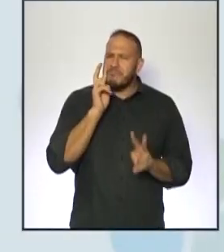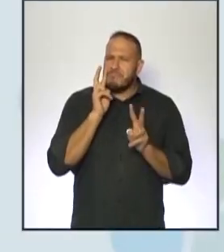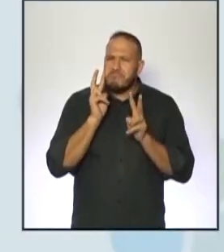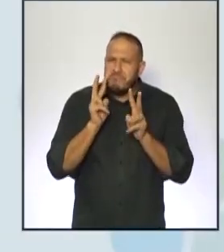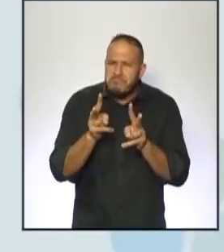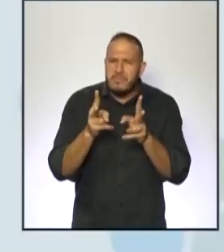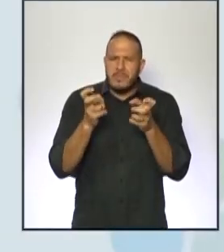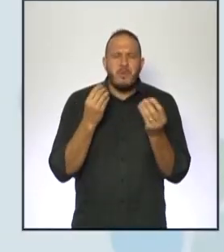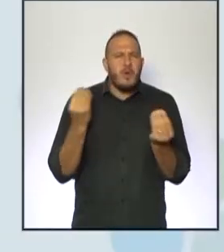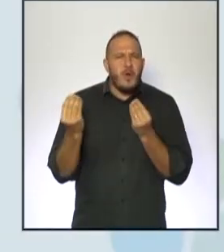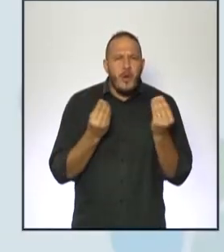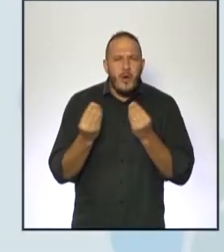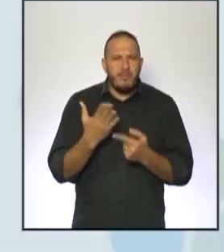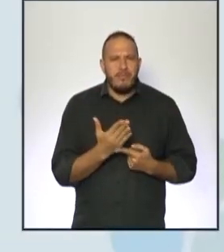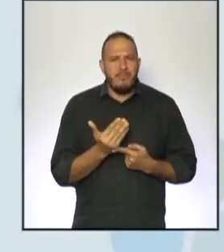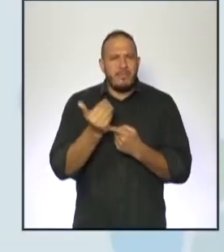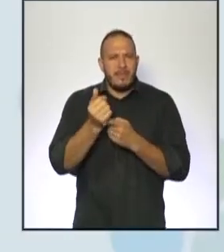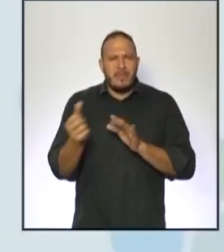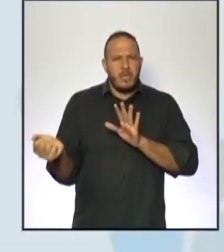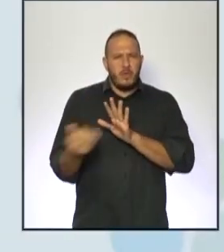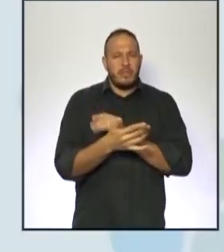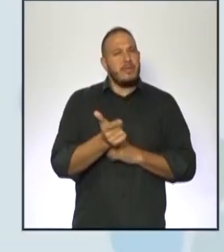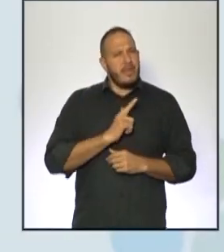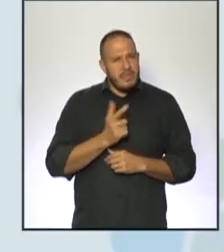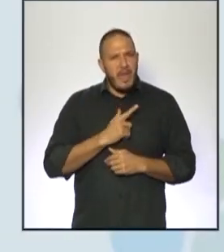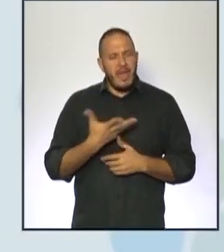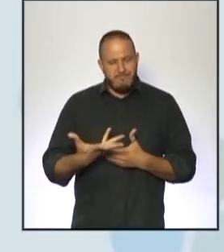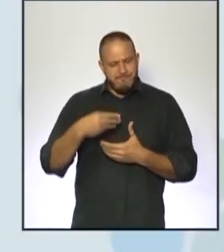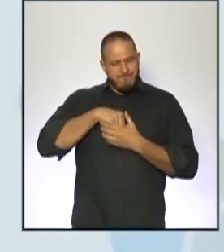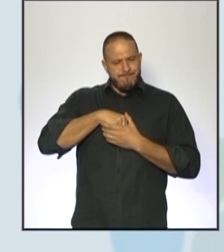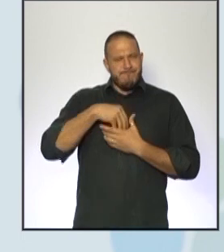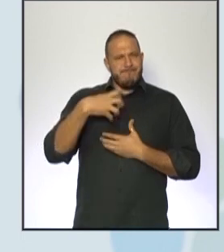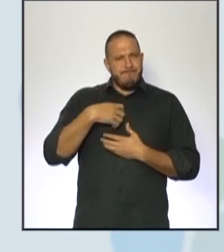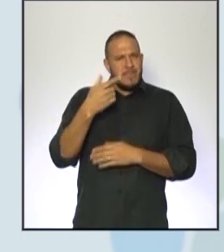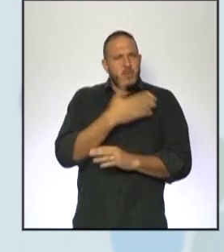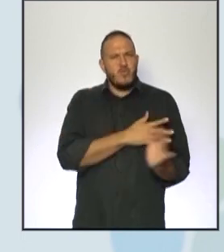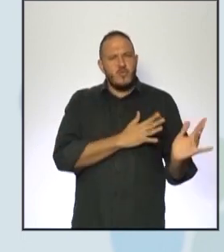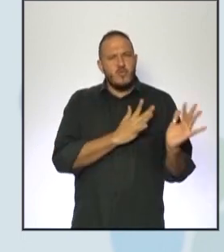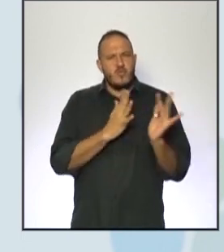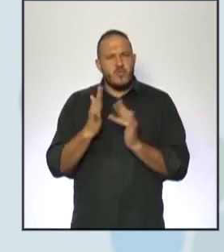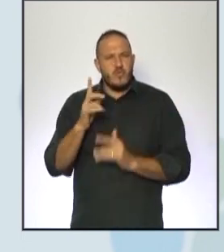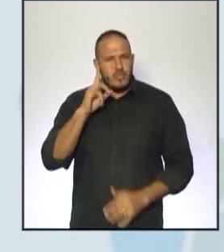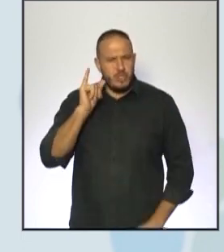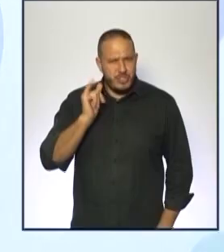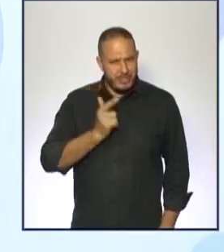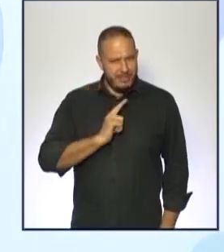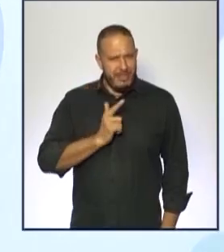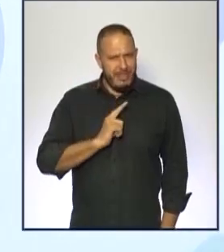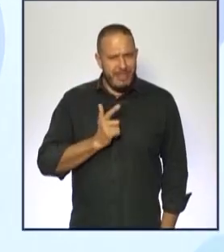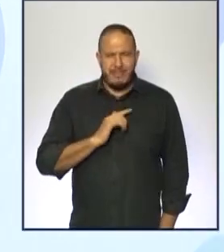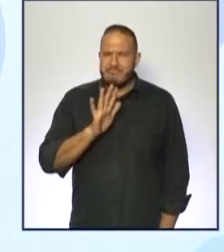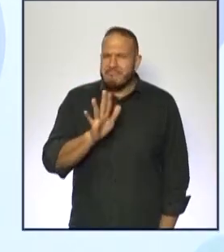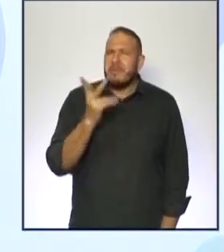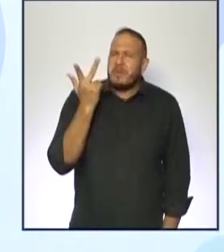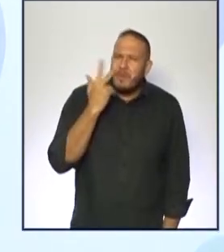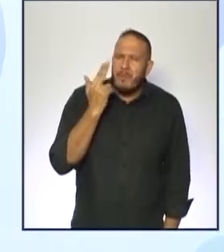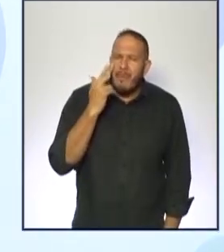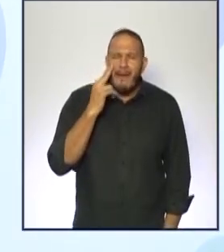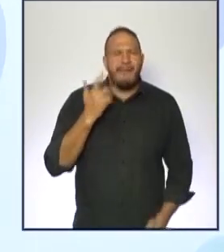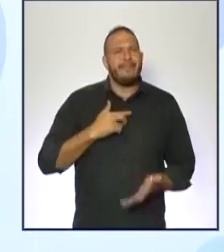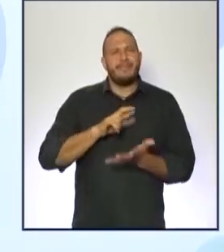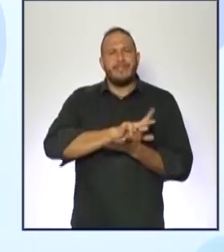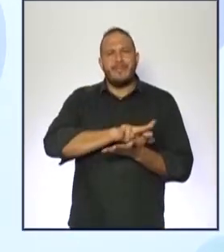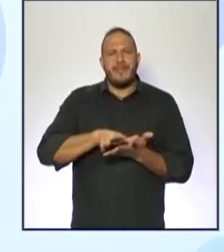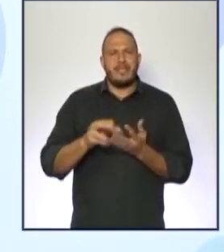como a tecnologia ela está presente no nosso dia a dia? É muito comum a gente utilizar diversas formas